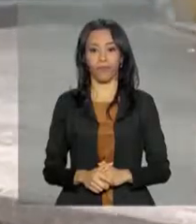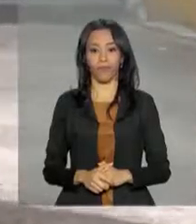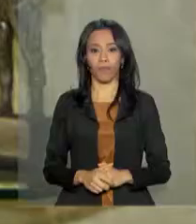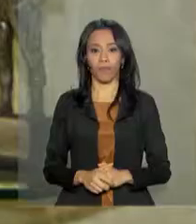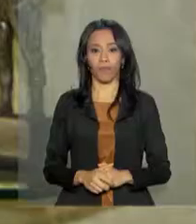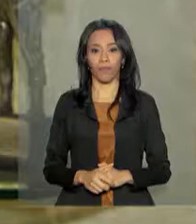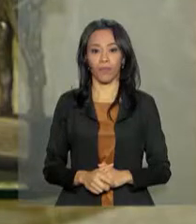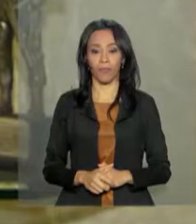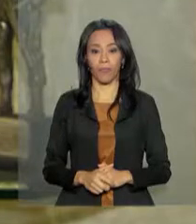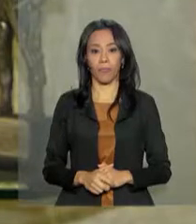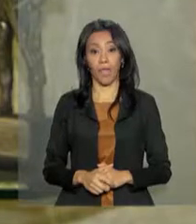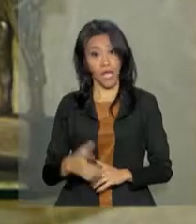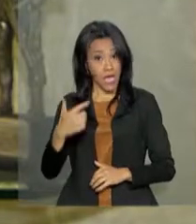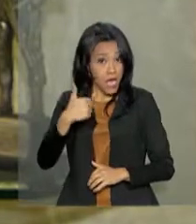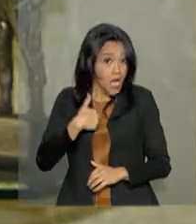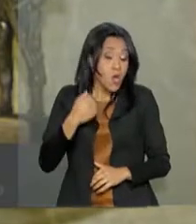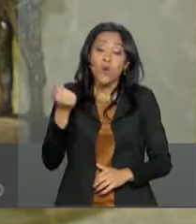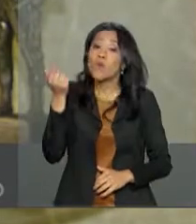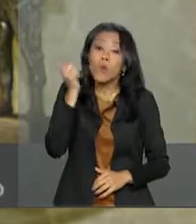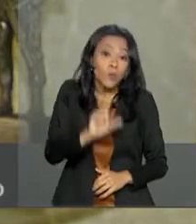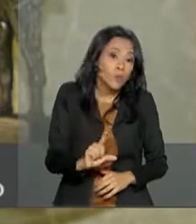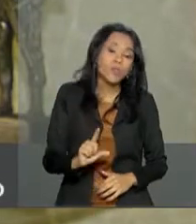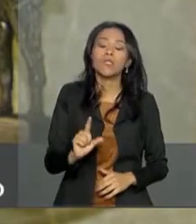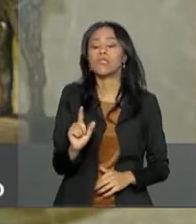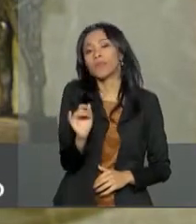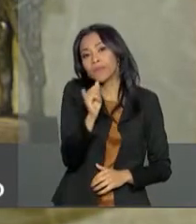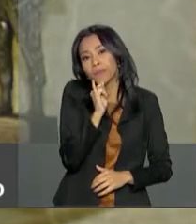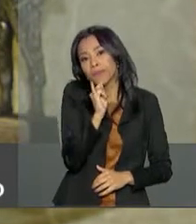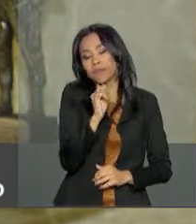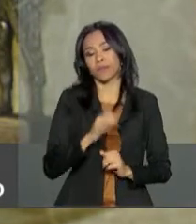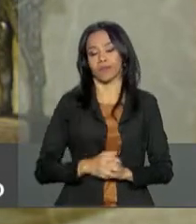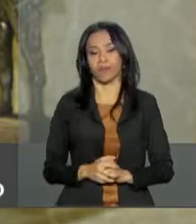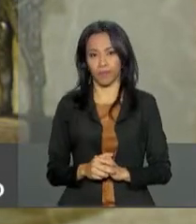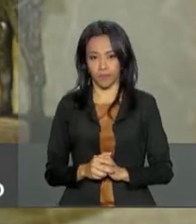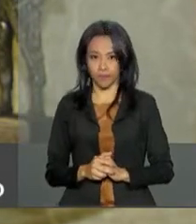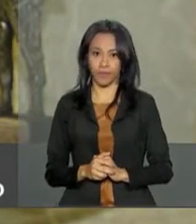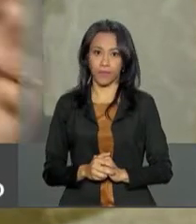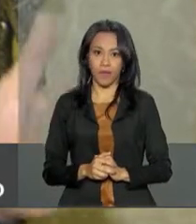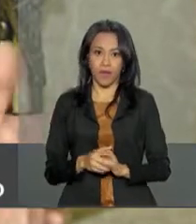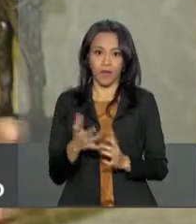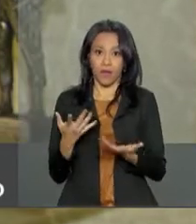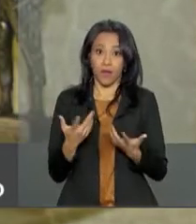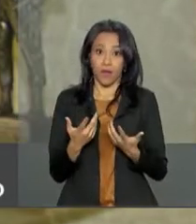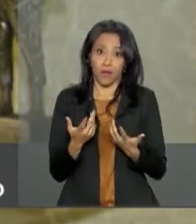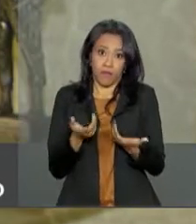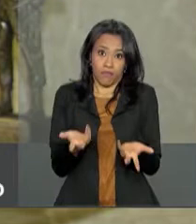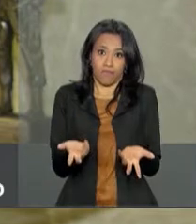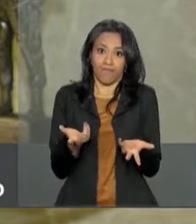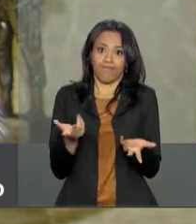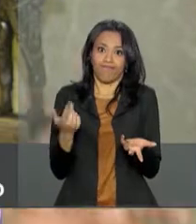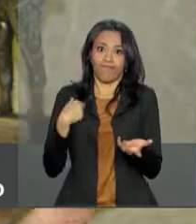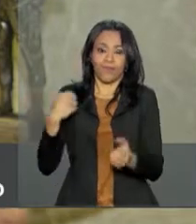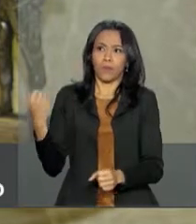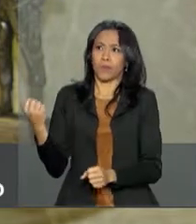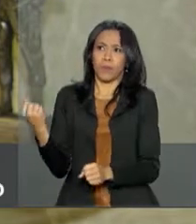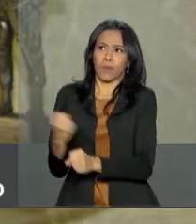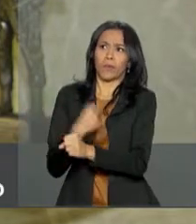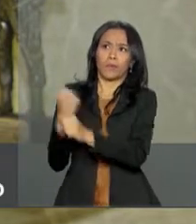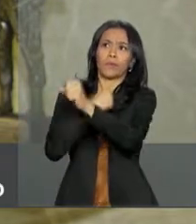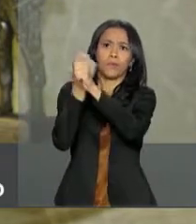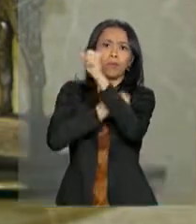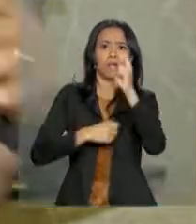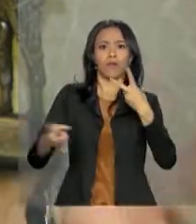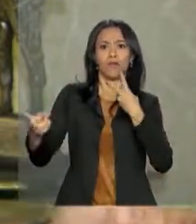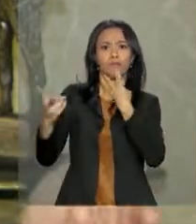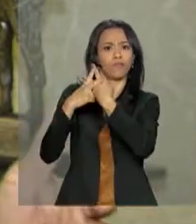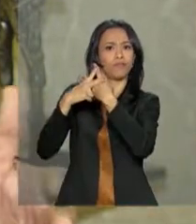eu não consigo por exemplo é terminar grandes obras obras de penitenciárias obras